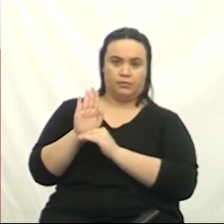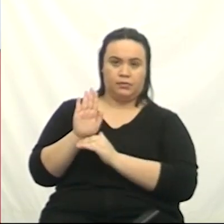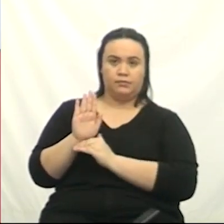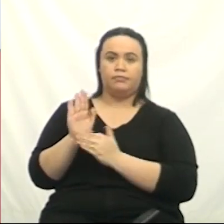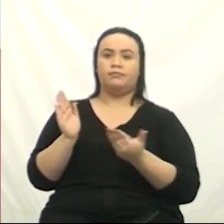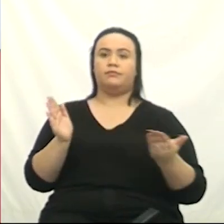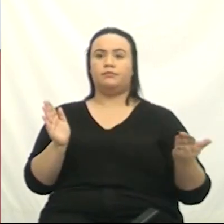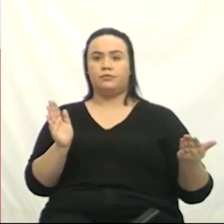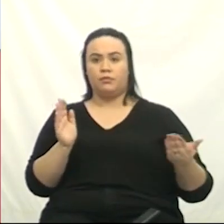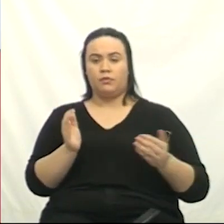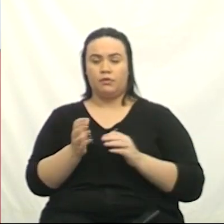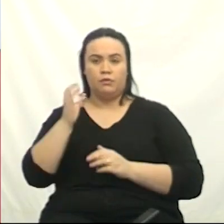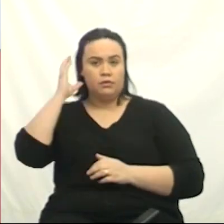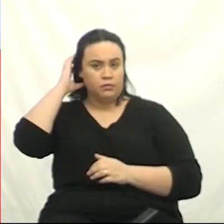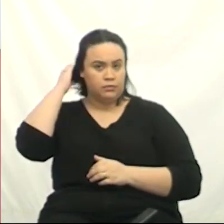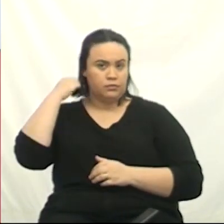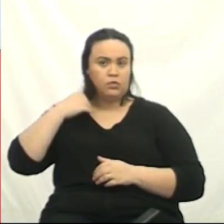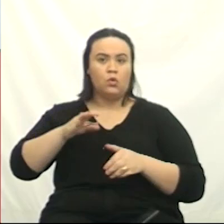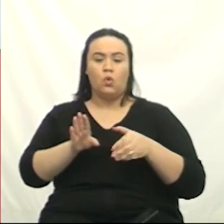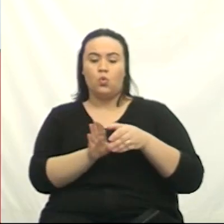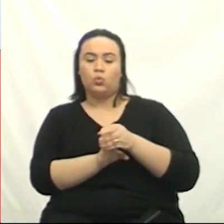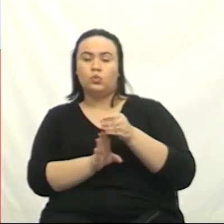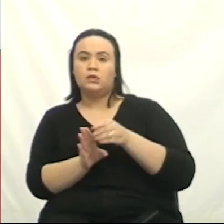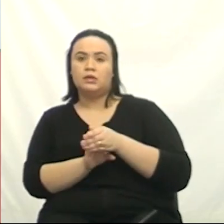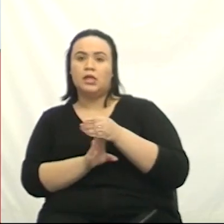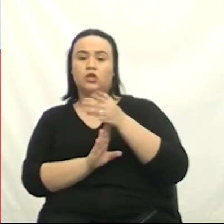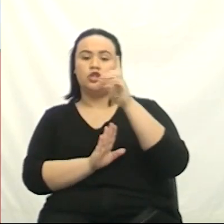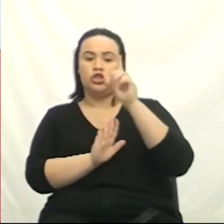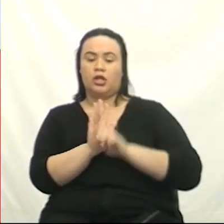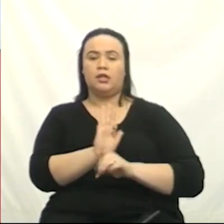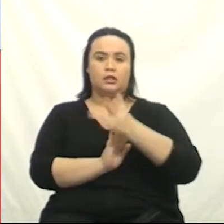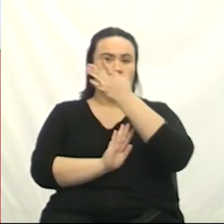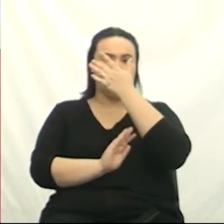pelo conselho municipal direito das mulheres